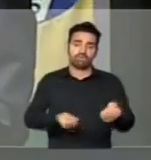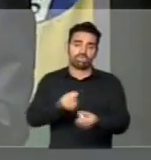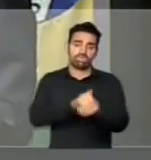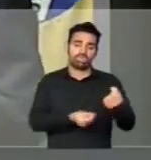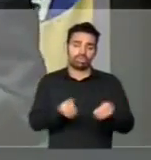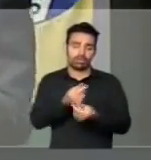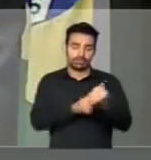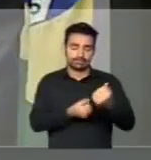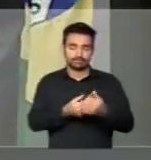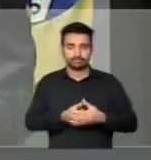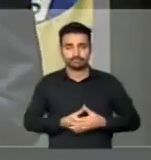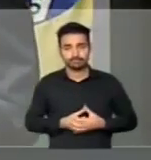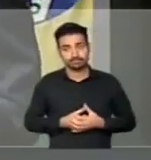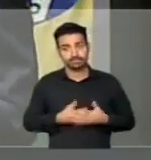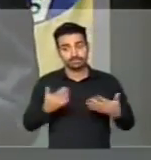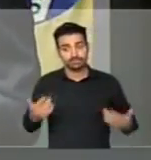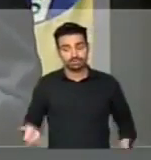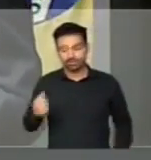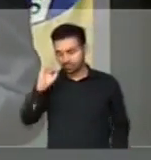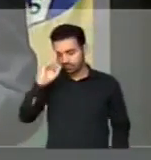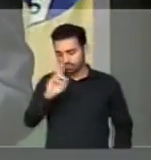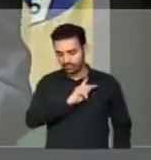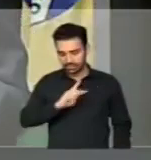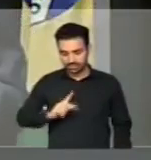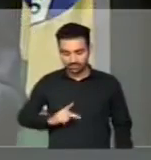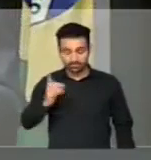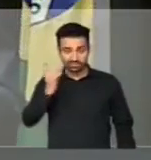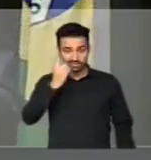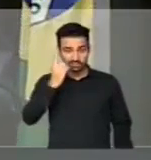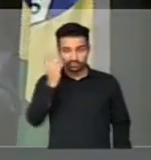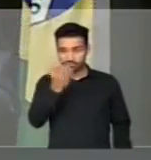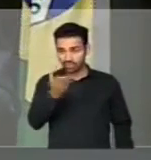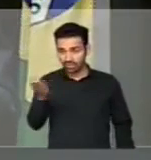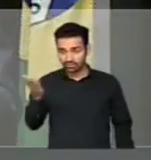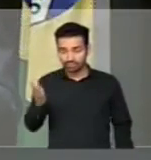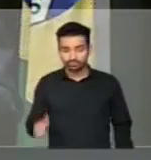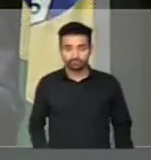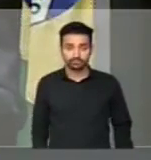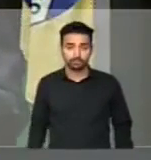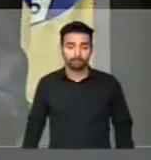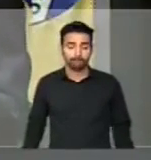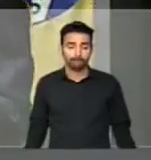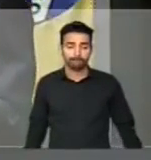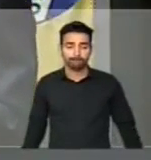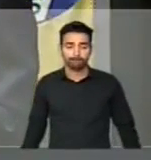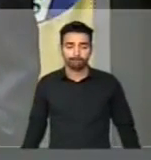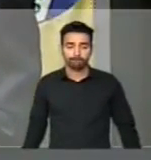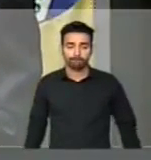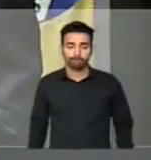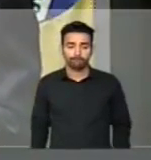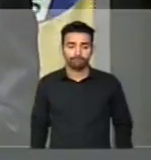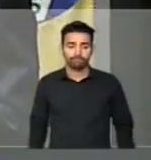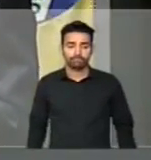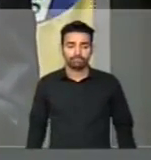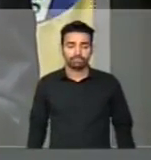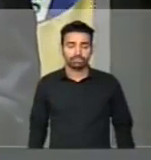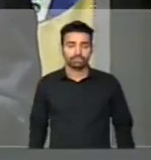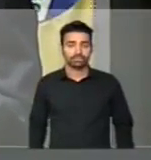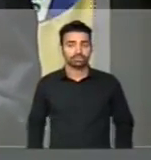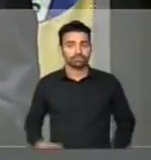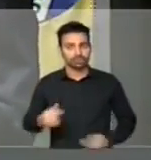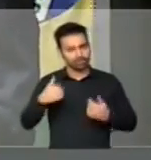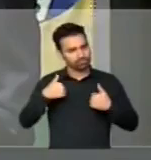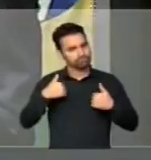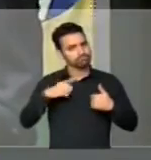Ouso, nesta ocasião, senhor presidente, senhoras e senhores deputados, apresentar iniciativas que, a meu